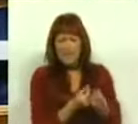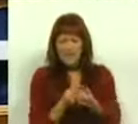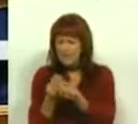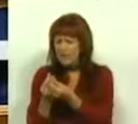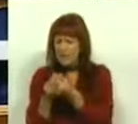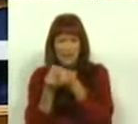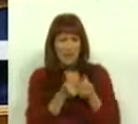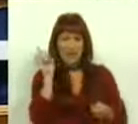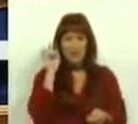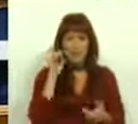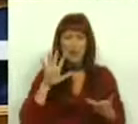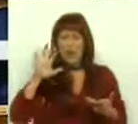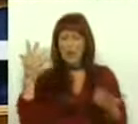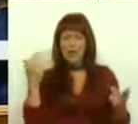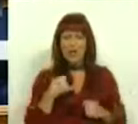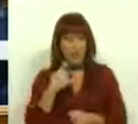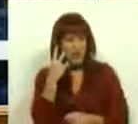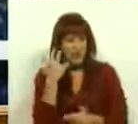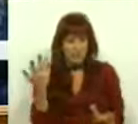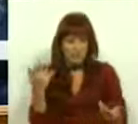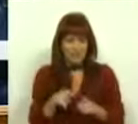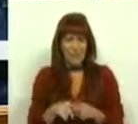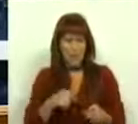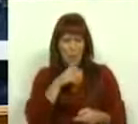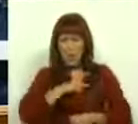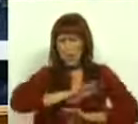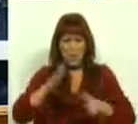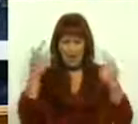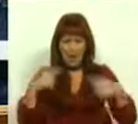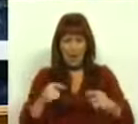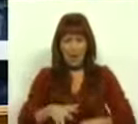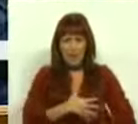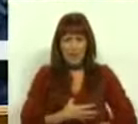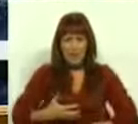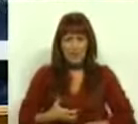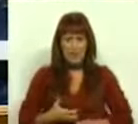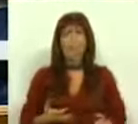são importantíssimas quando vivemos, de facto, esse flagelo que é o